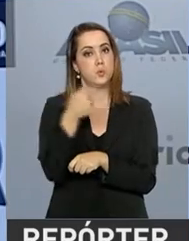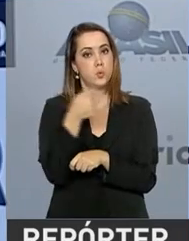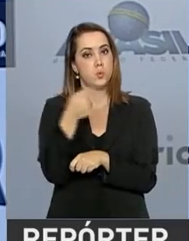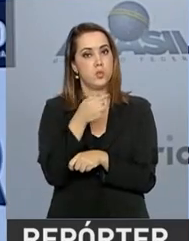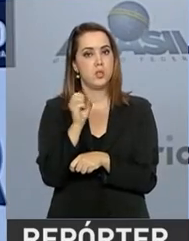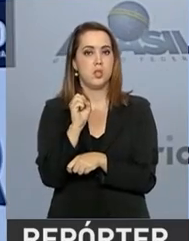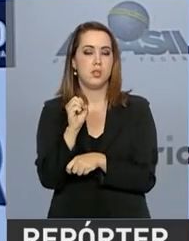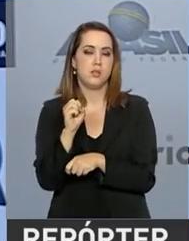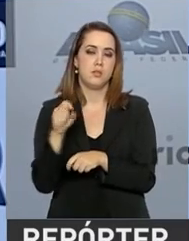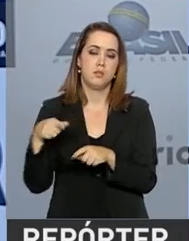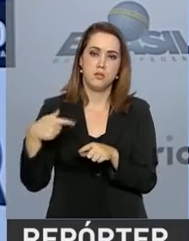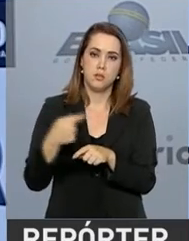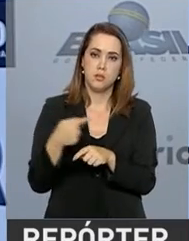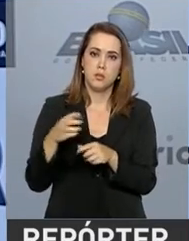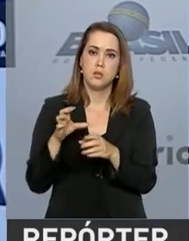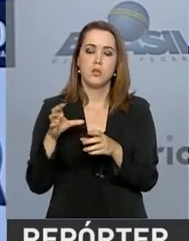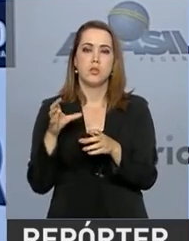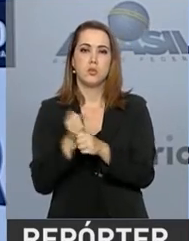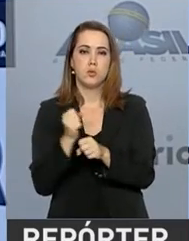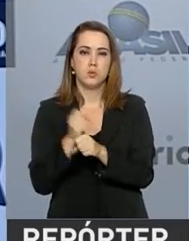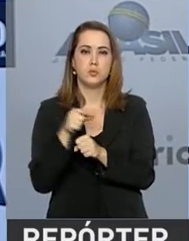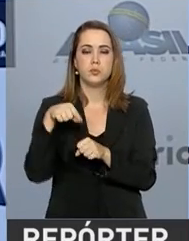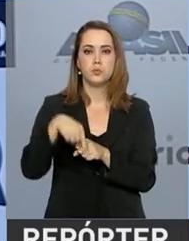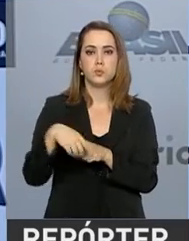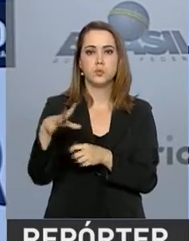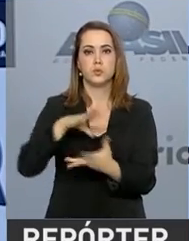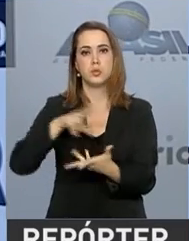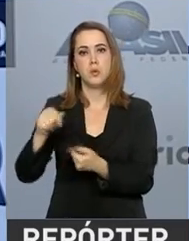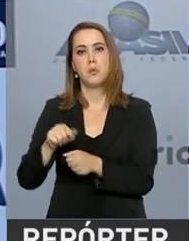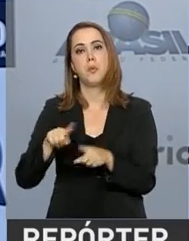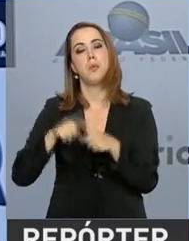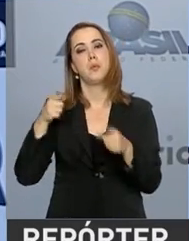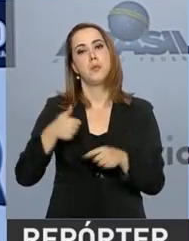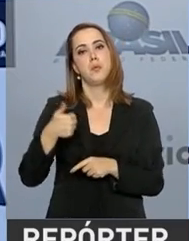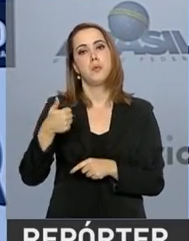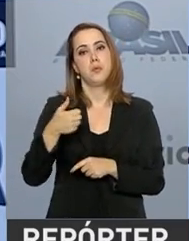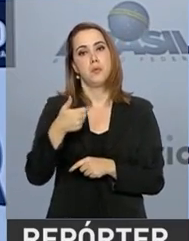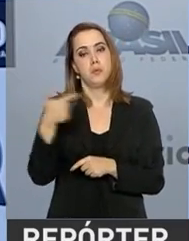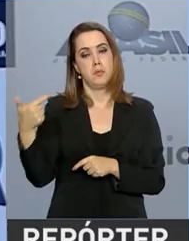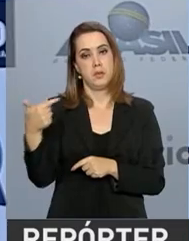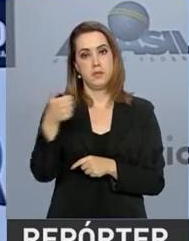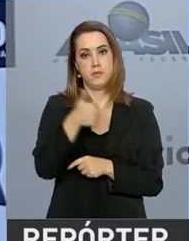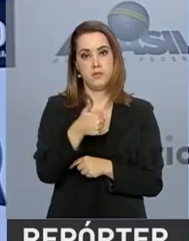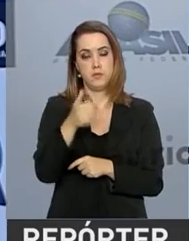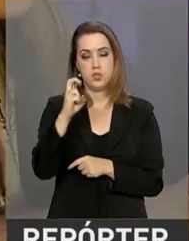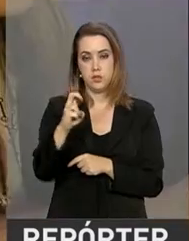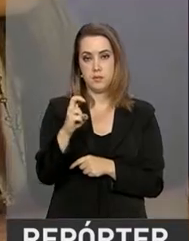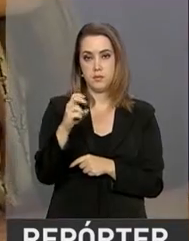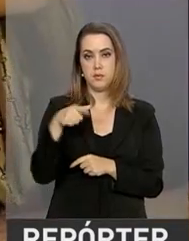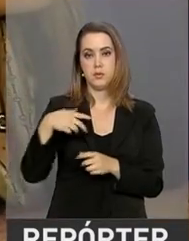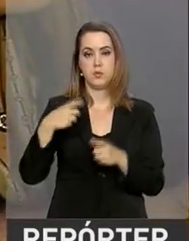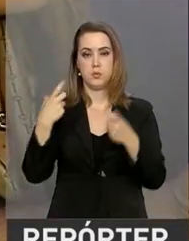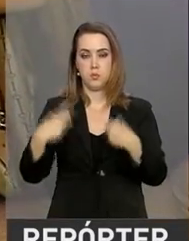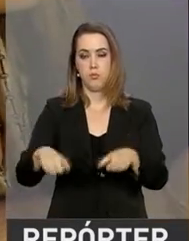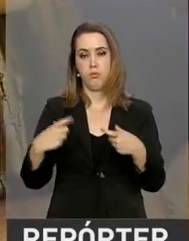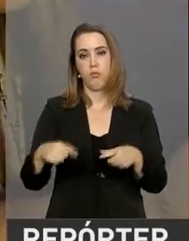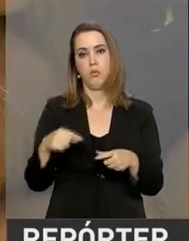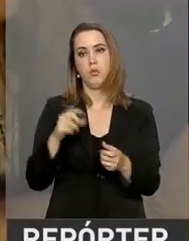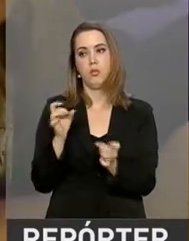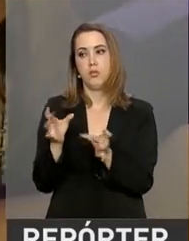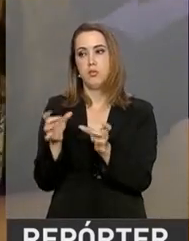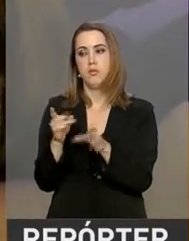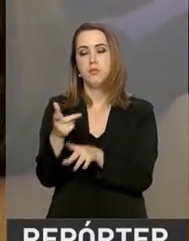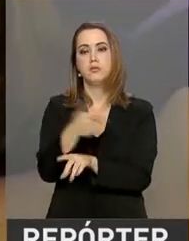bruto do mundo, mas ocupamos a 25ª posição nas exportações. Temos que